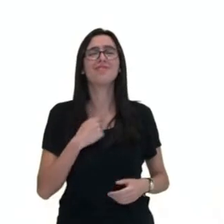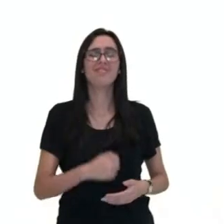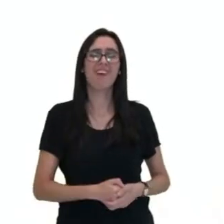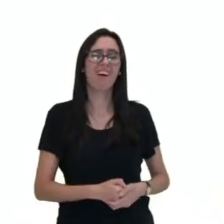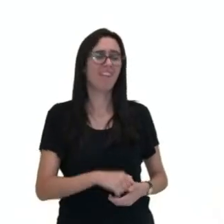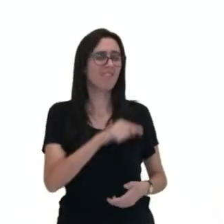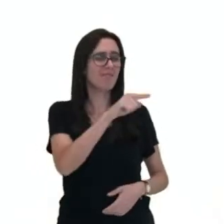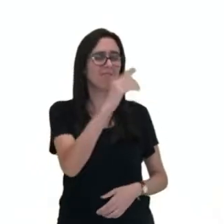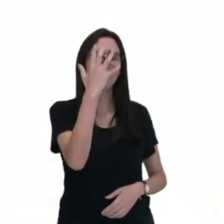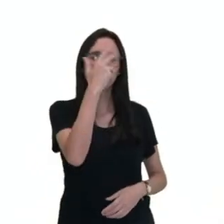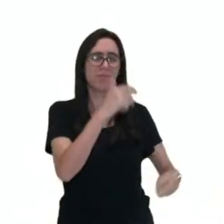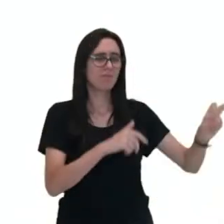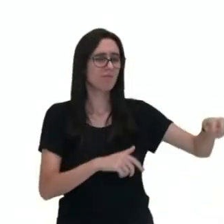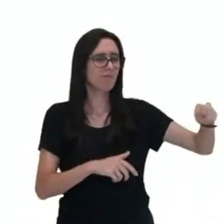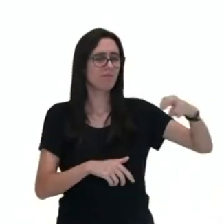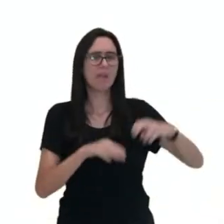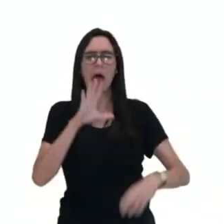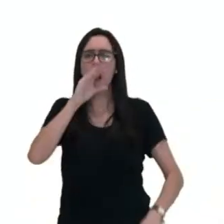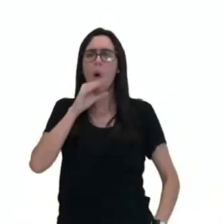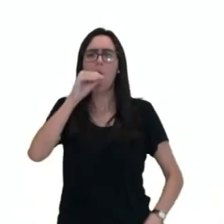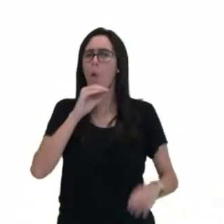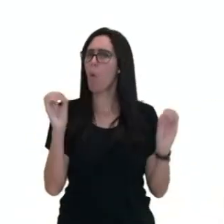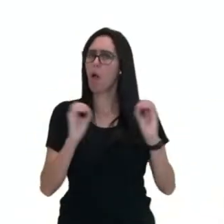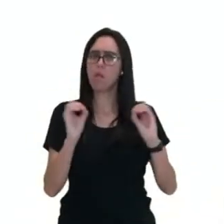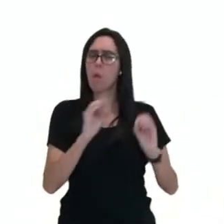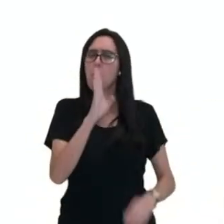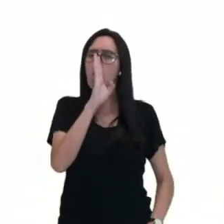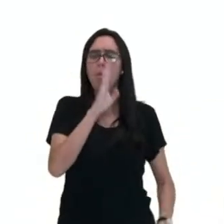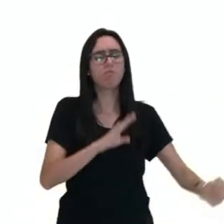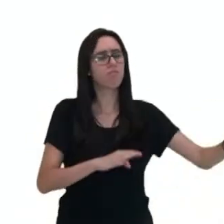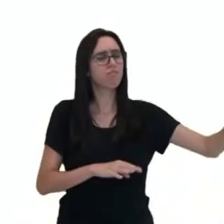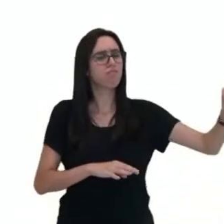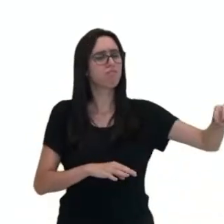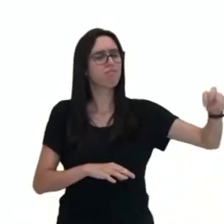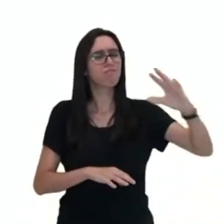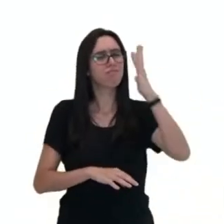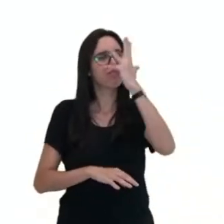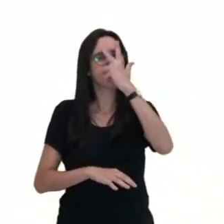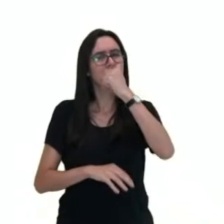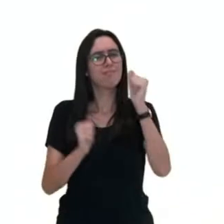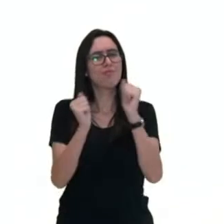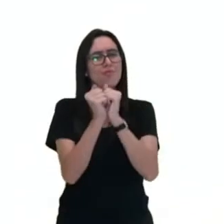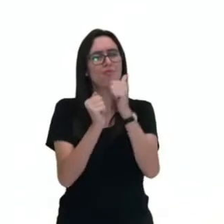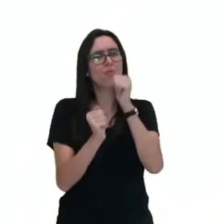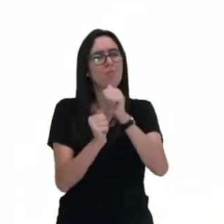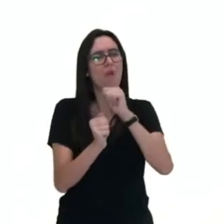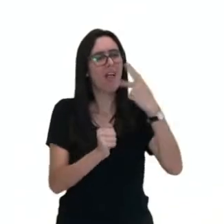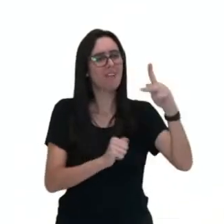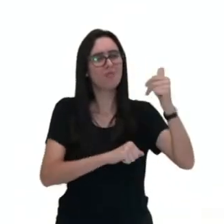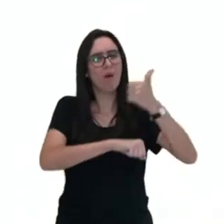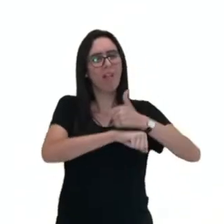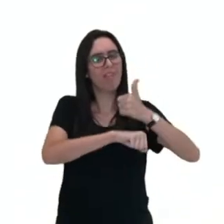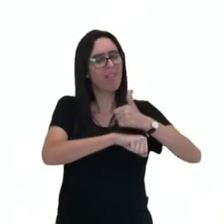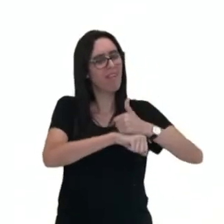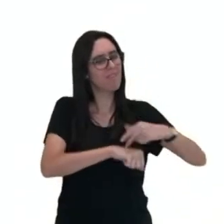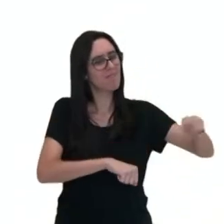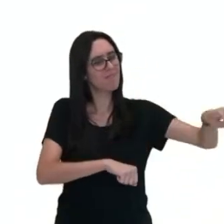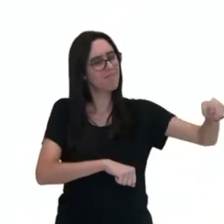suavemente, sem latir. Lá vinha ele trotando, à frente de sua dona, arrastando seu